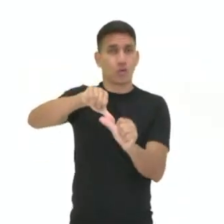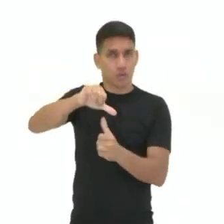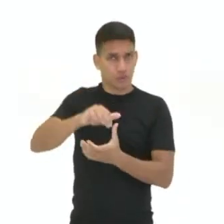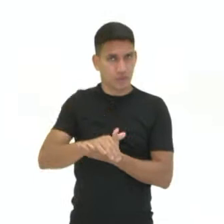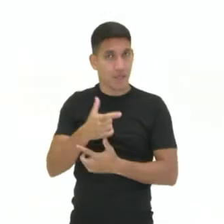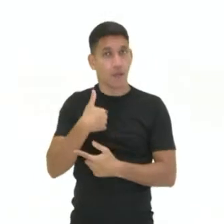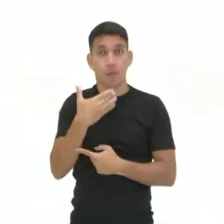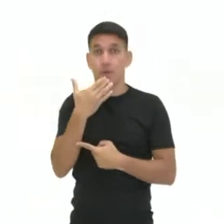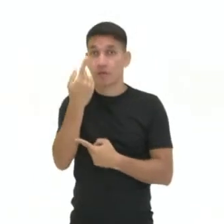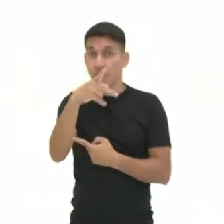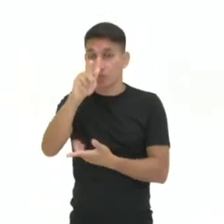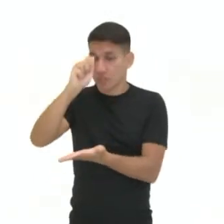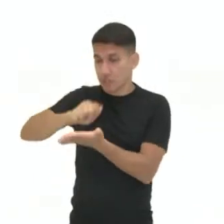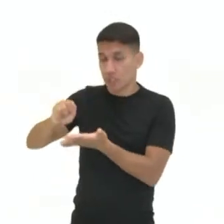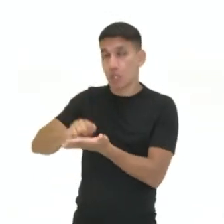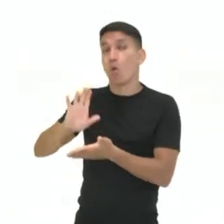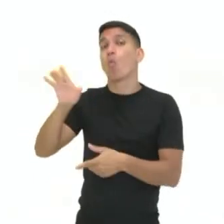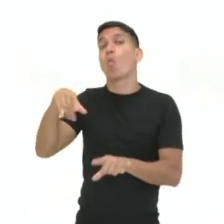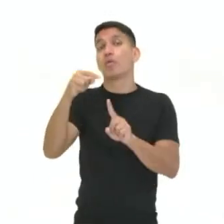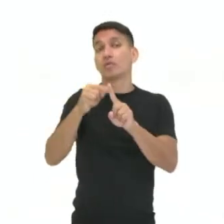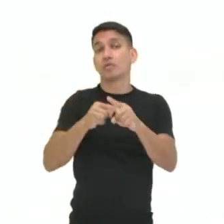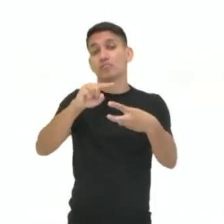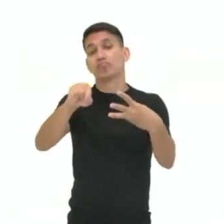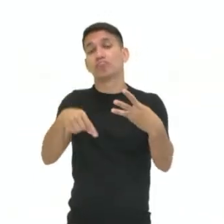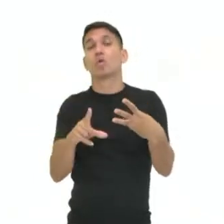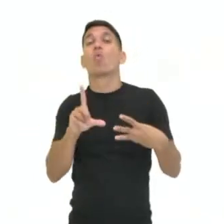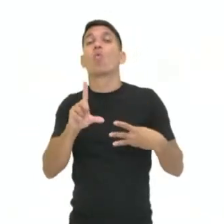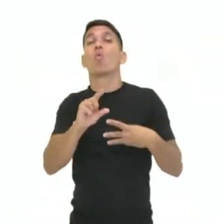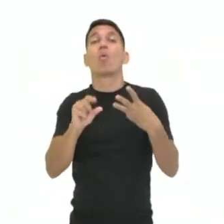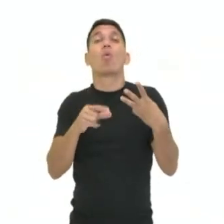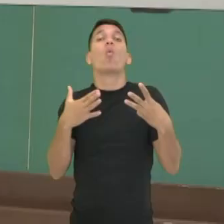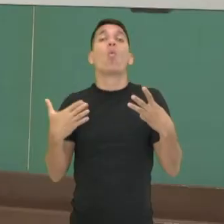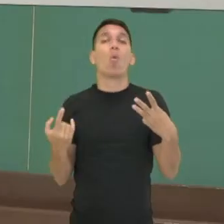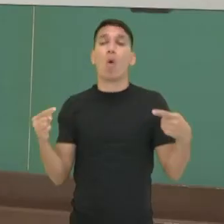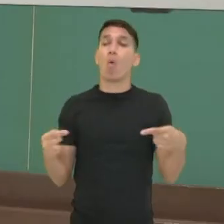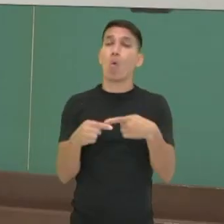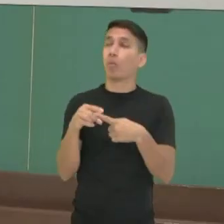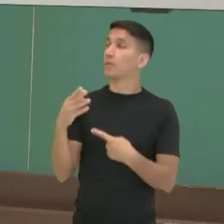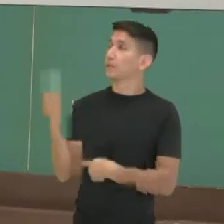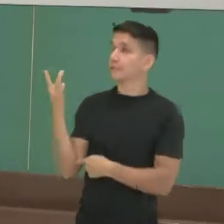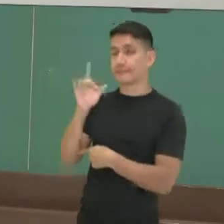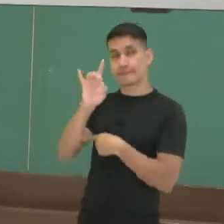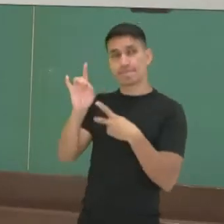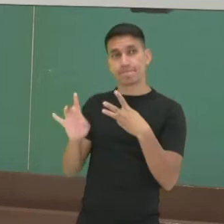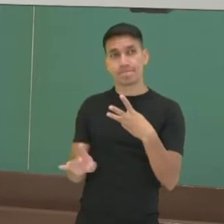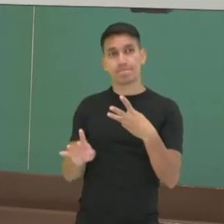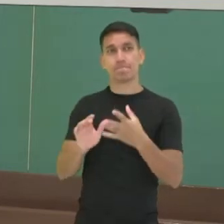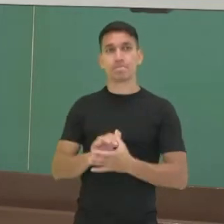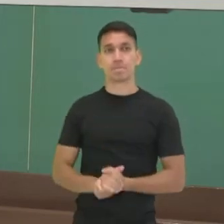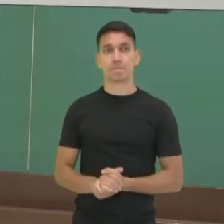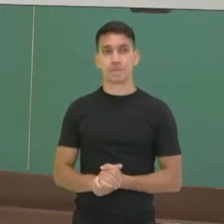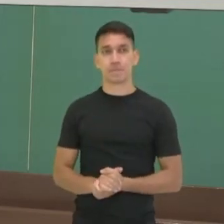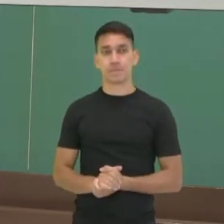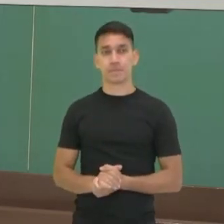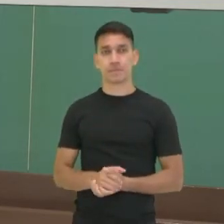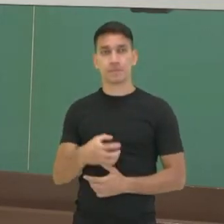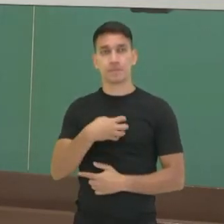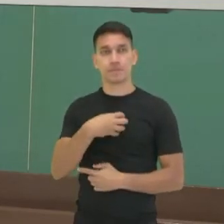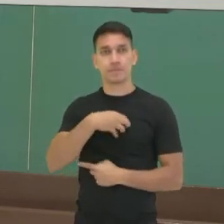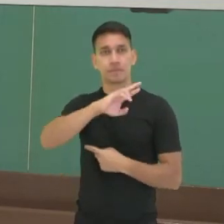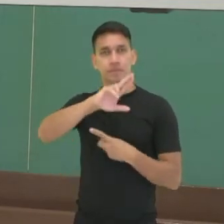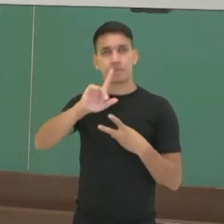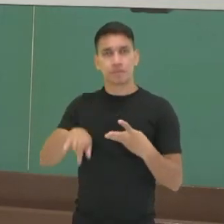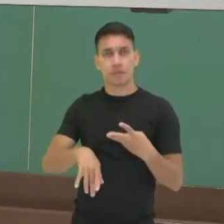você escreva qual foi a transformação utilizada em cada um desses 3 maneiras diferentes.